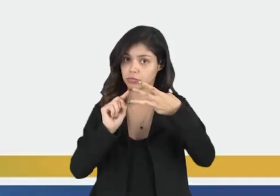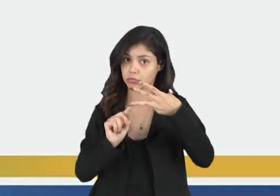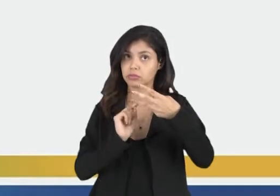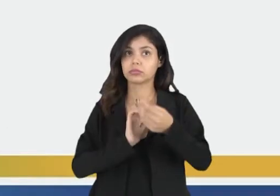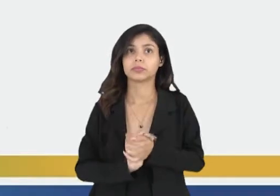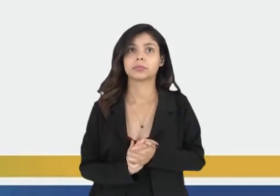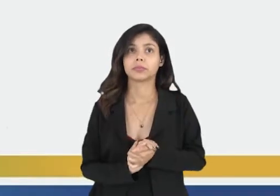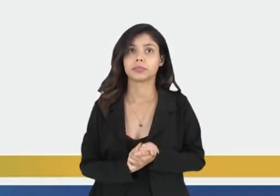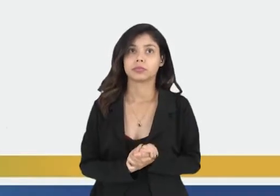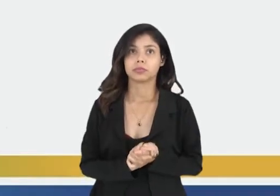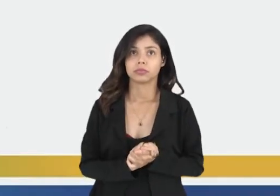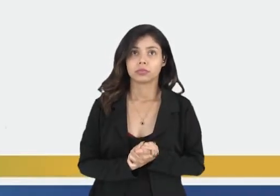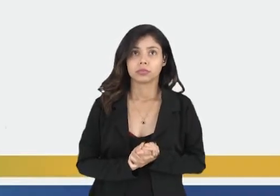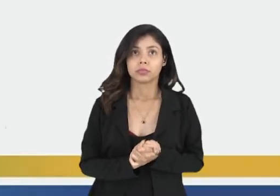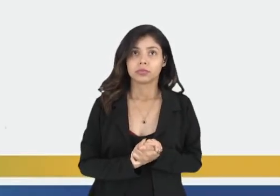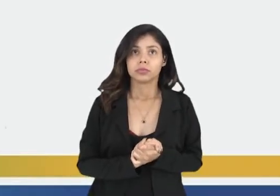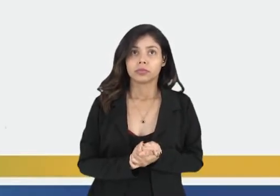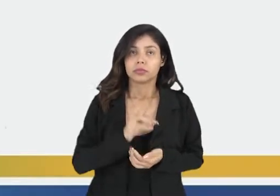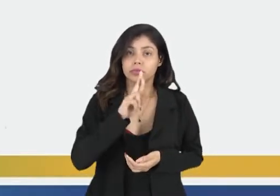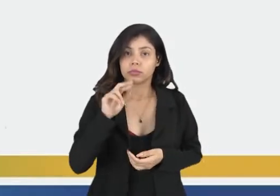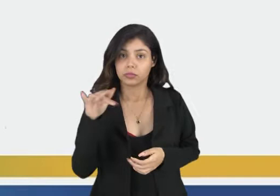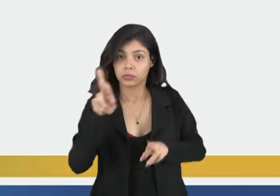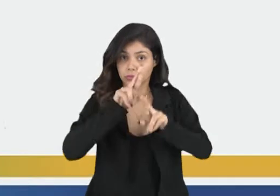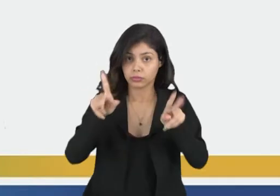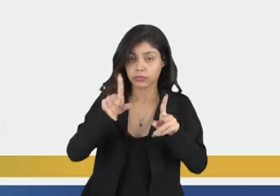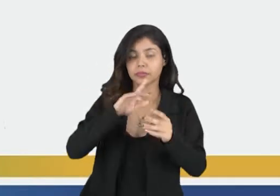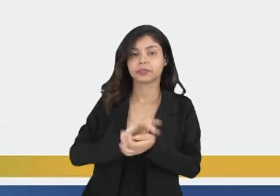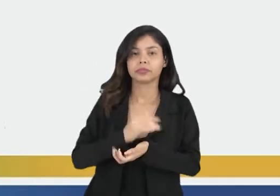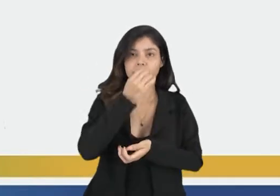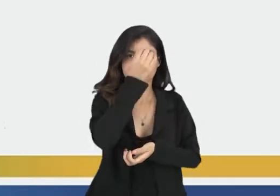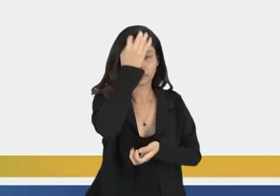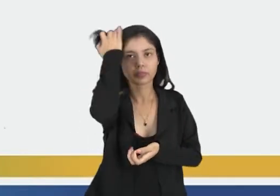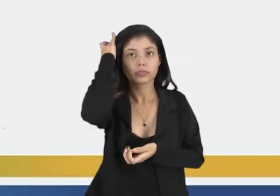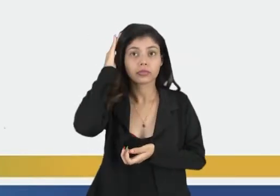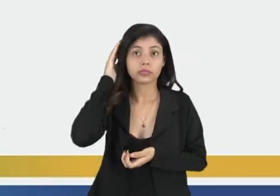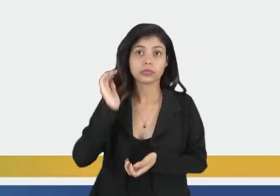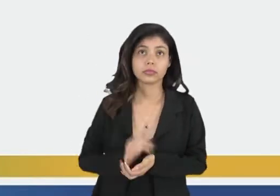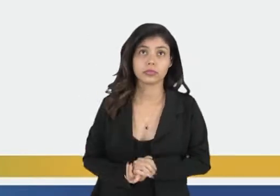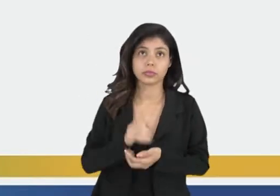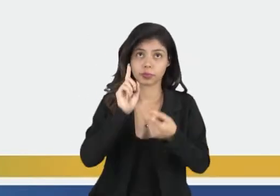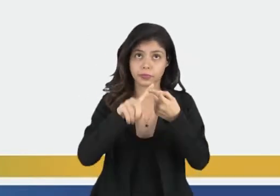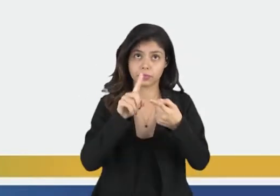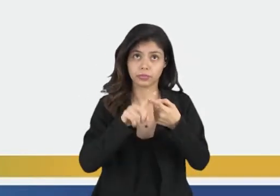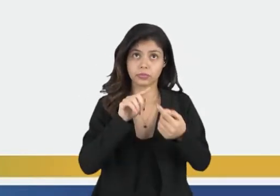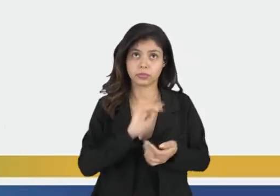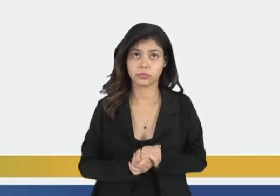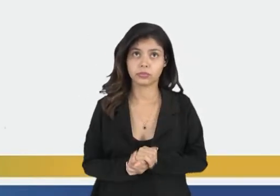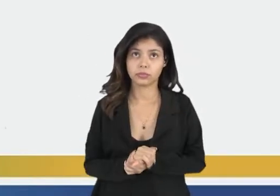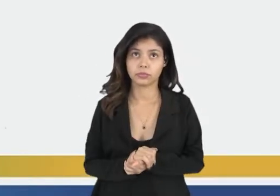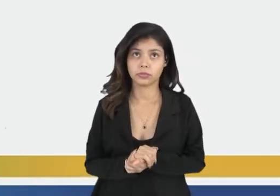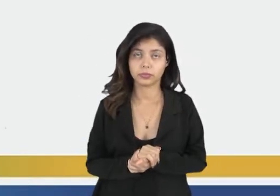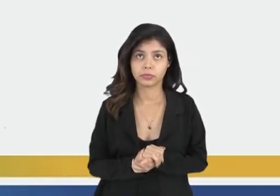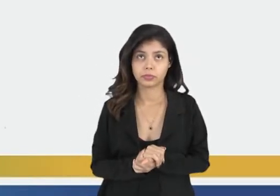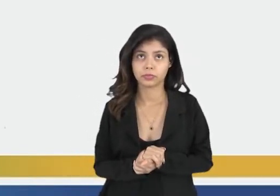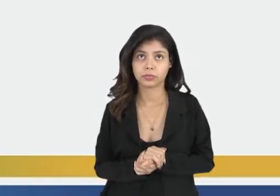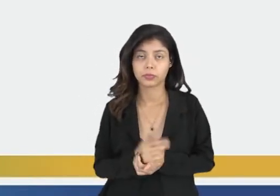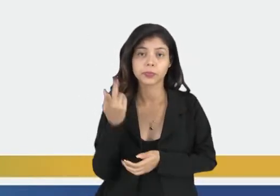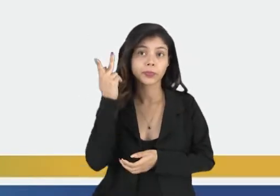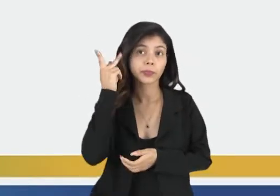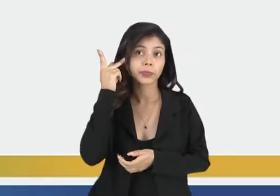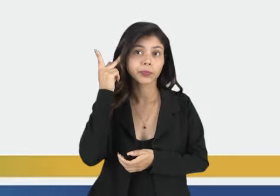manchetes de 3 fontes diferentes. A primeira manchete da Folha de São